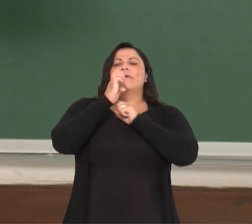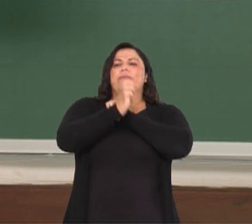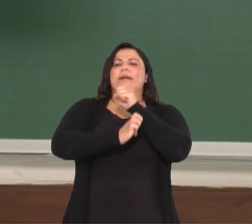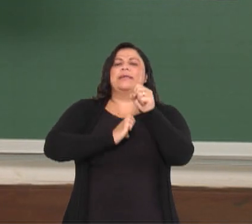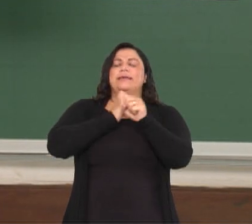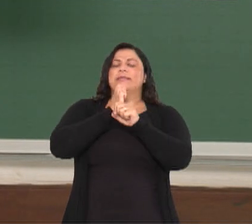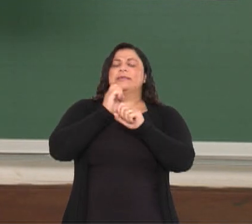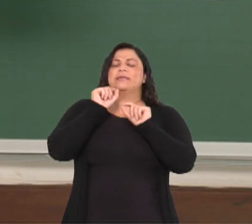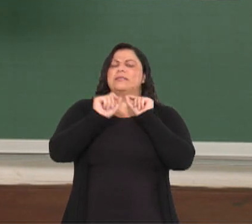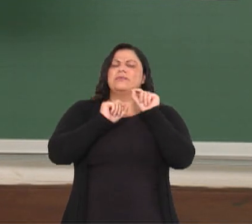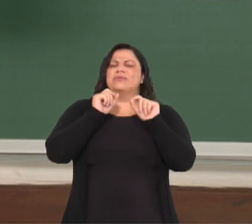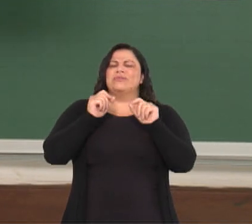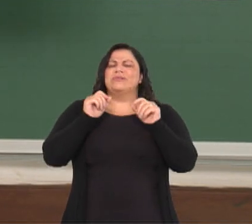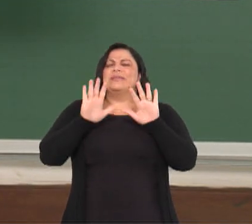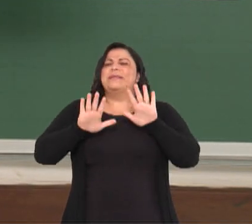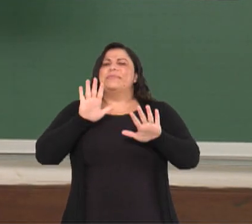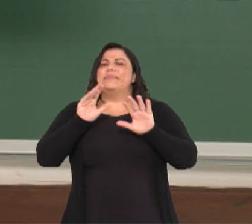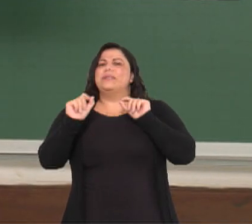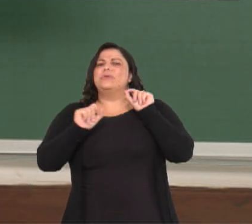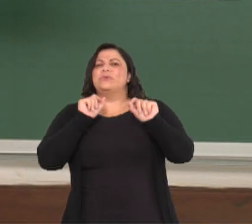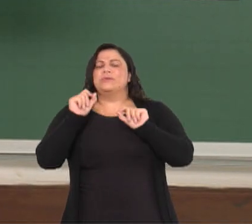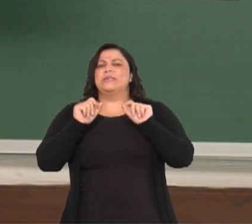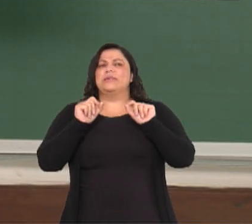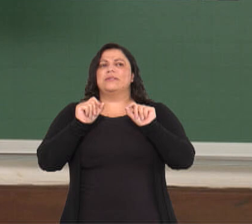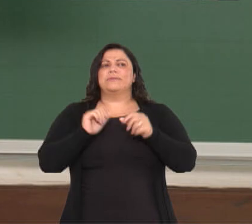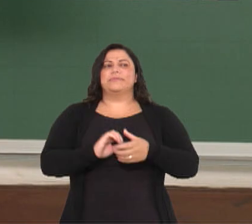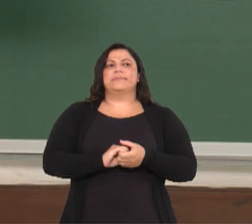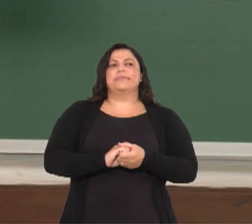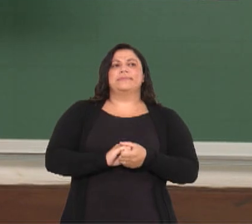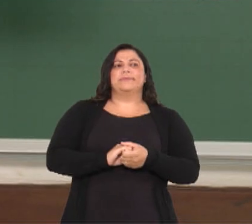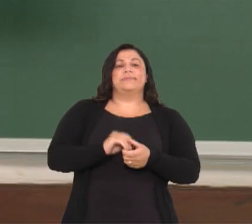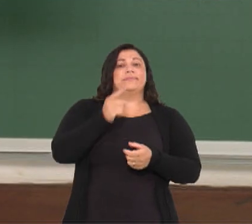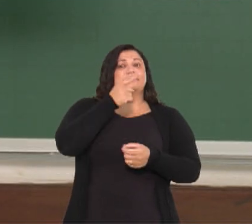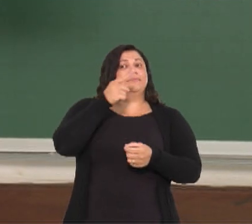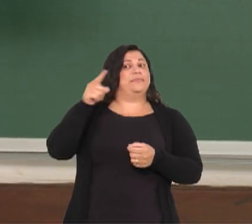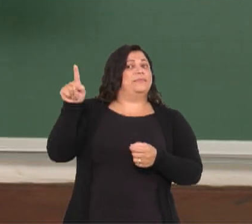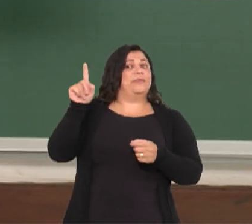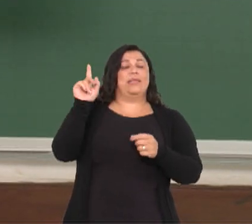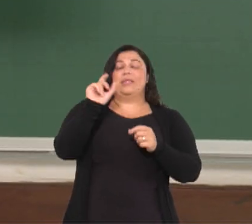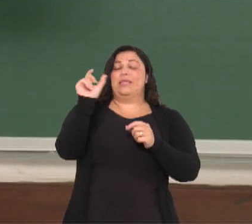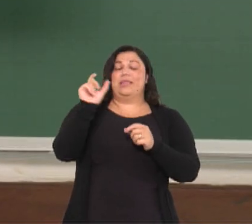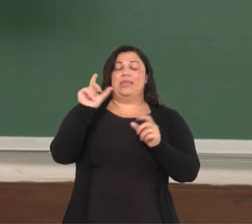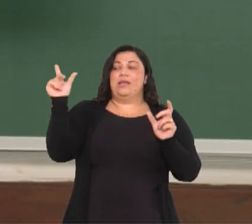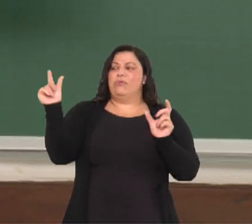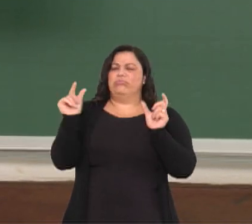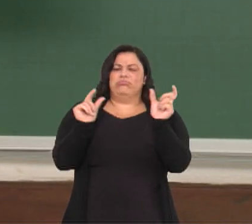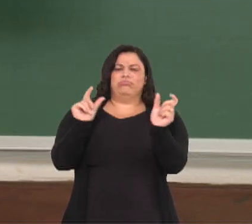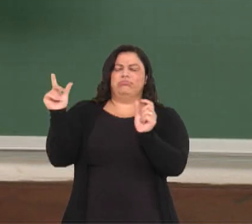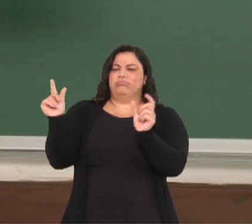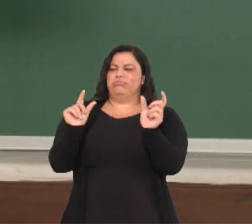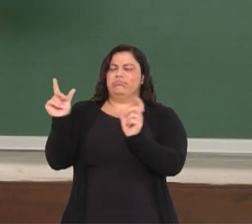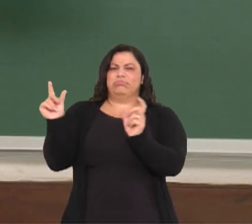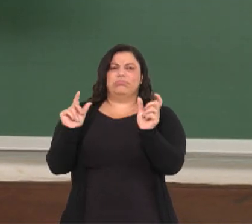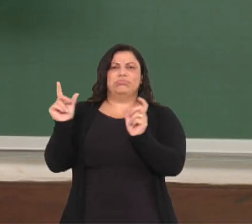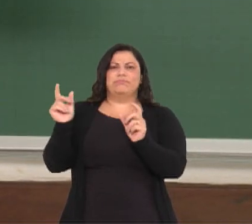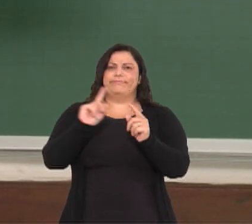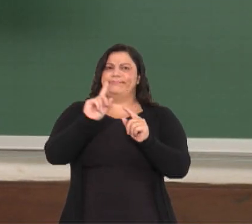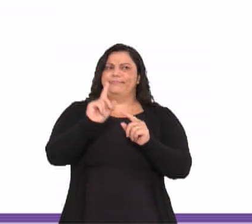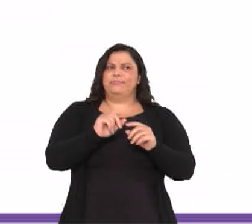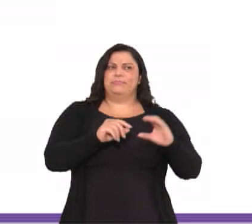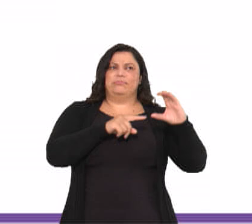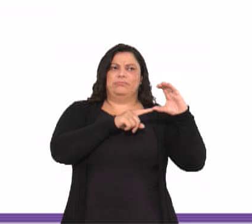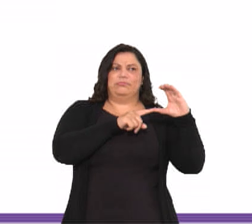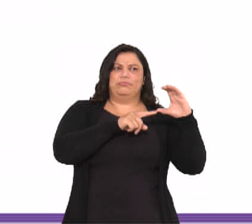eletrizados, depende da carga desses corpos, não necessariamente do tamanho das partículas. E letra C,